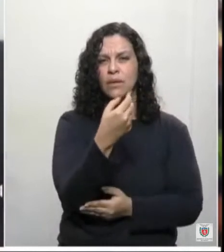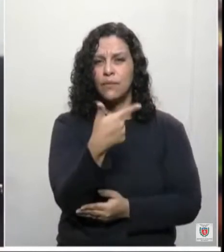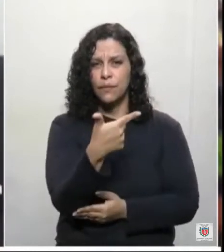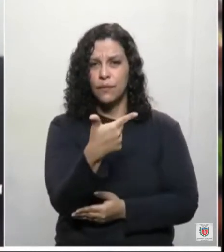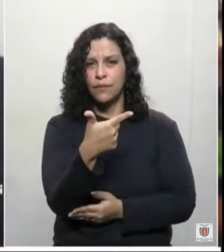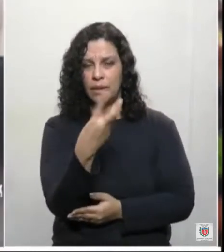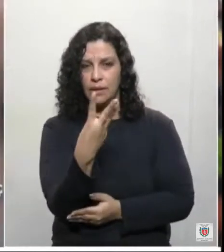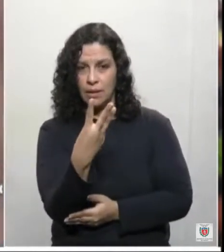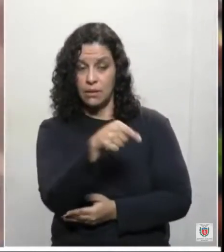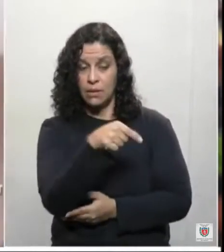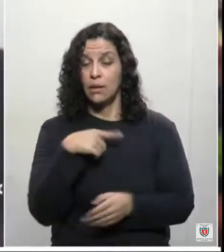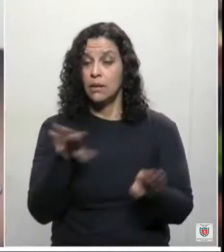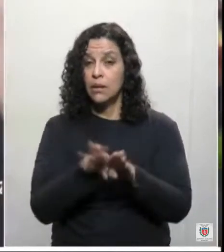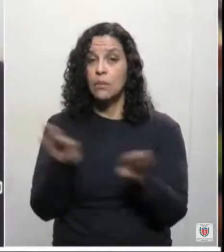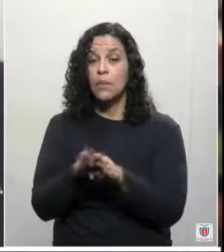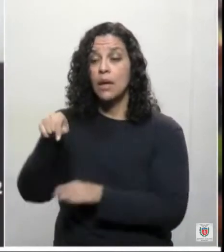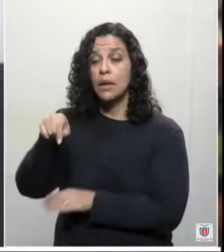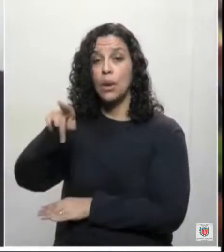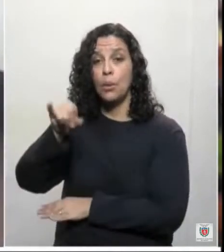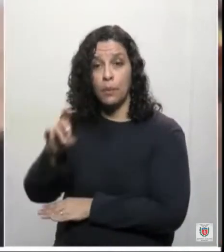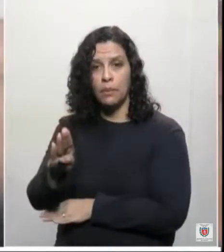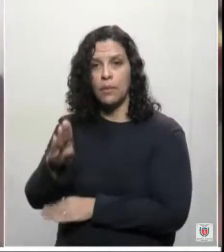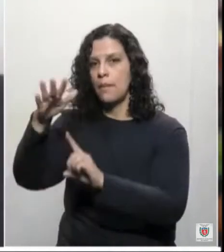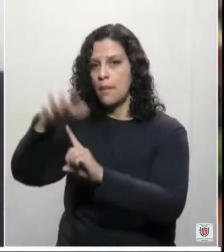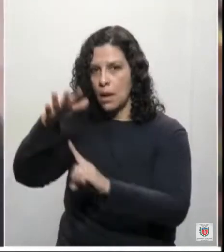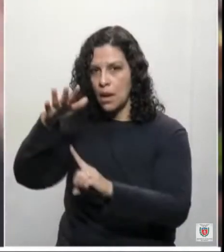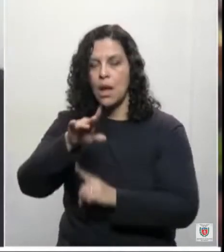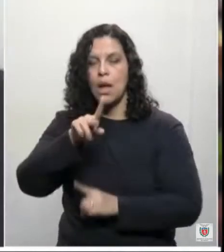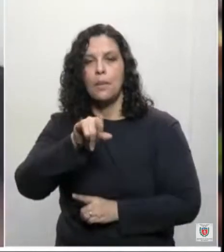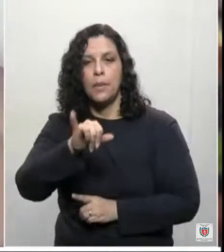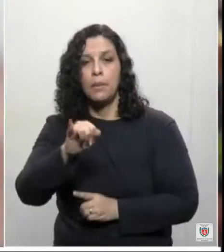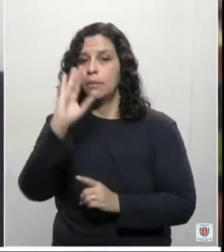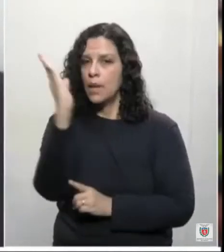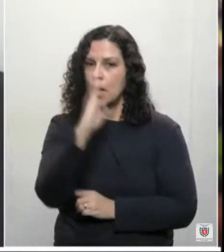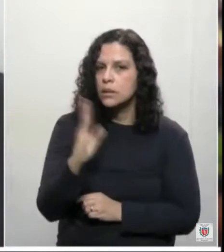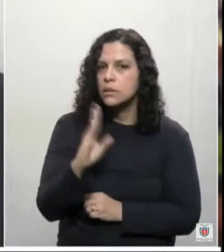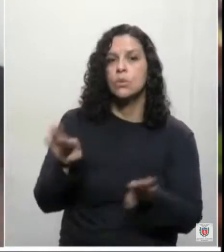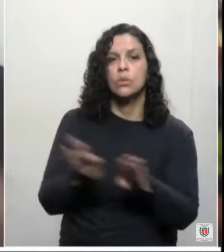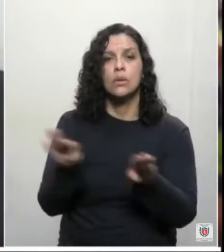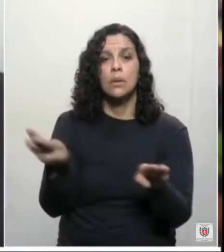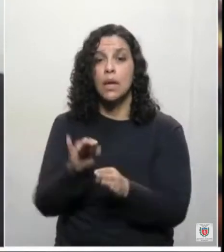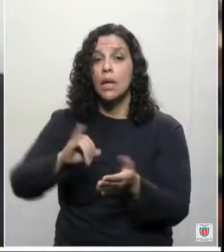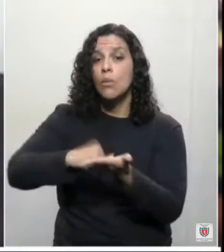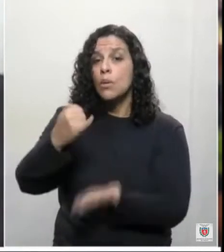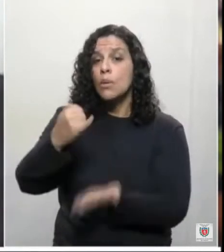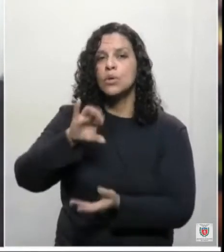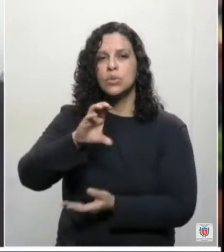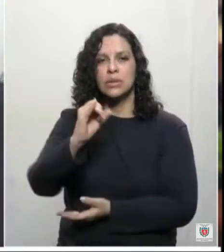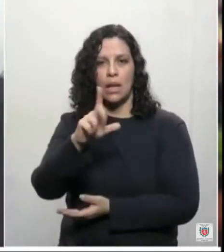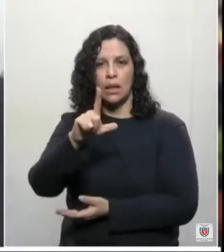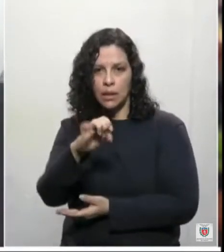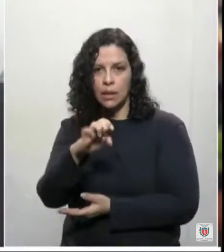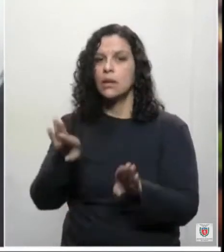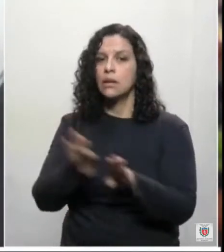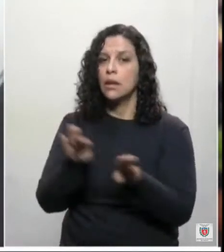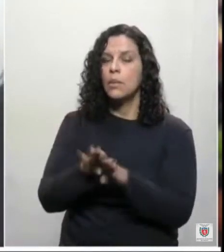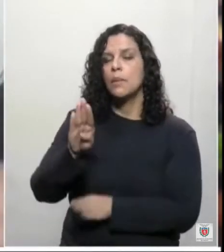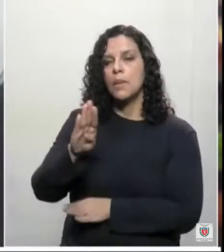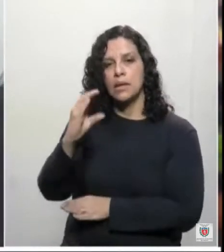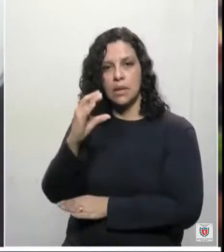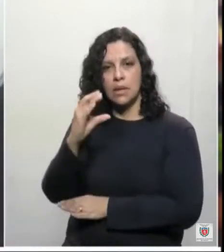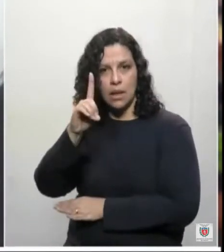dos apontamentos sobre o PIB do Paraná, o PIB do Brasil, o IPCA, a taxa de câmbio e a taxa de juros Selic. A fonte é do BCB e do